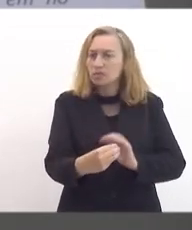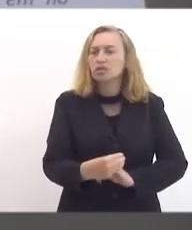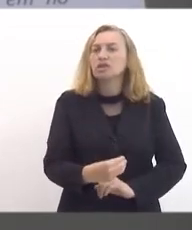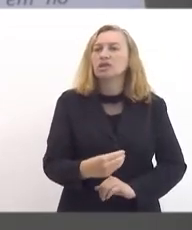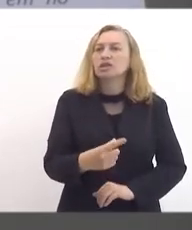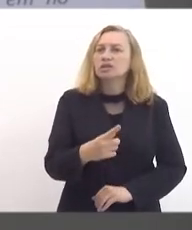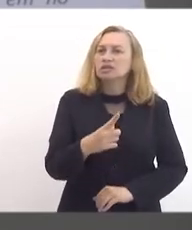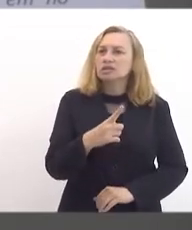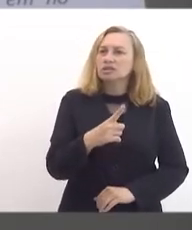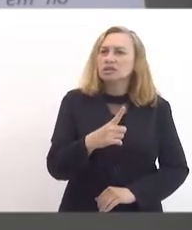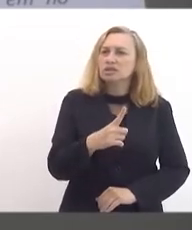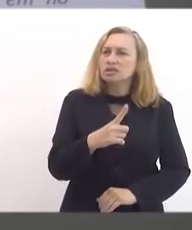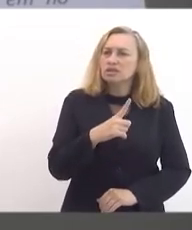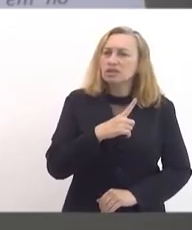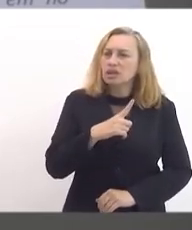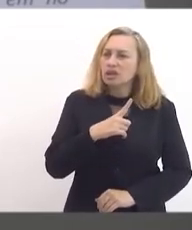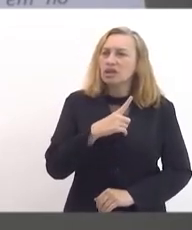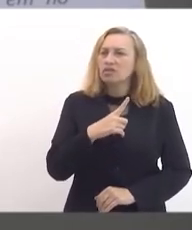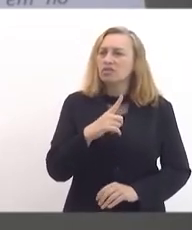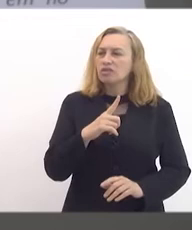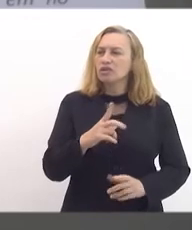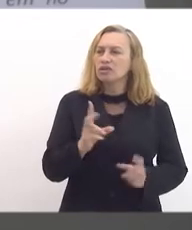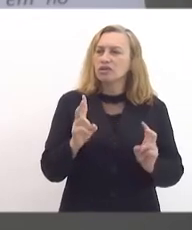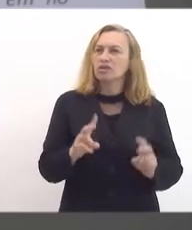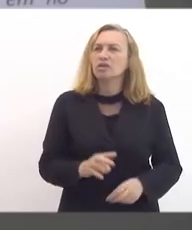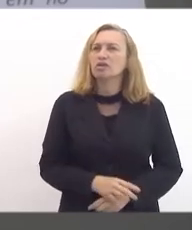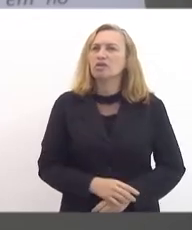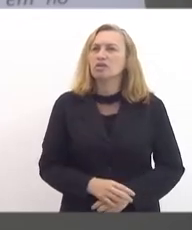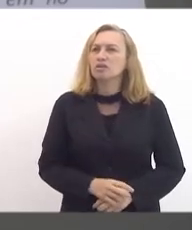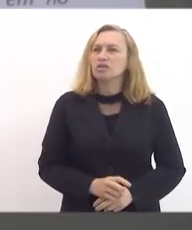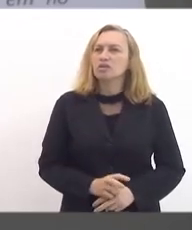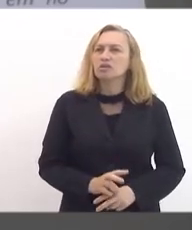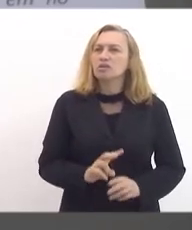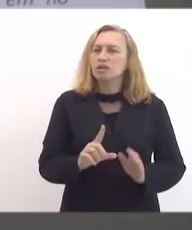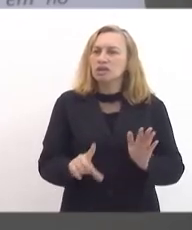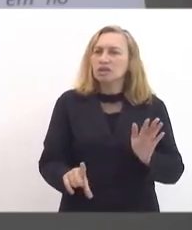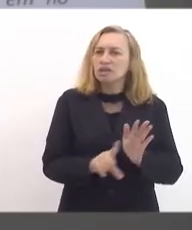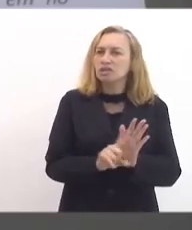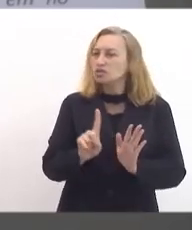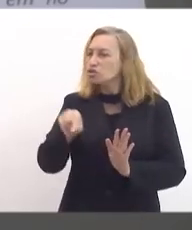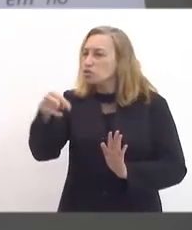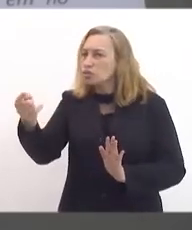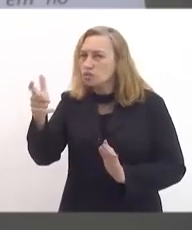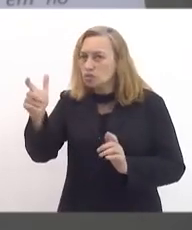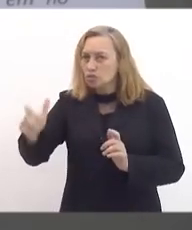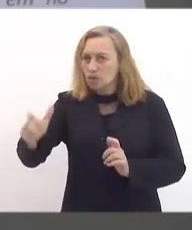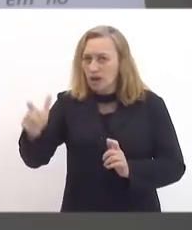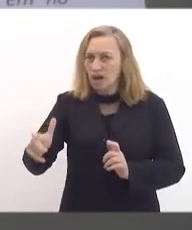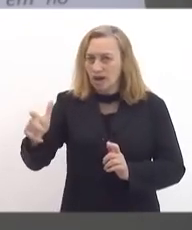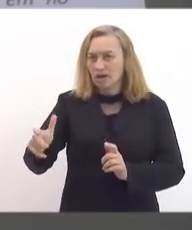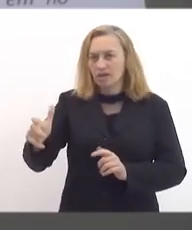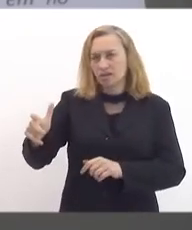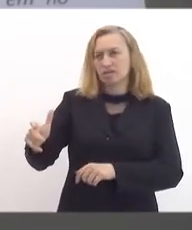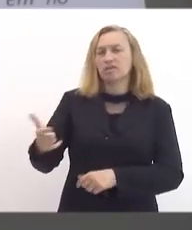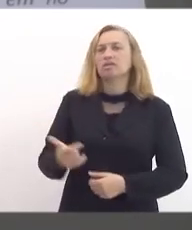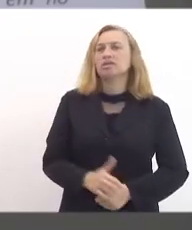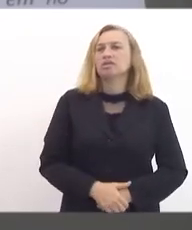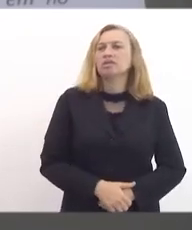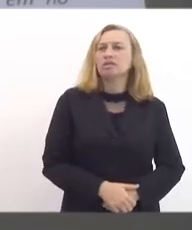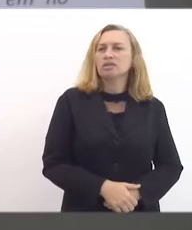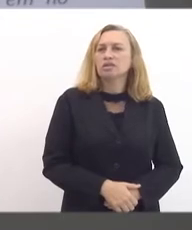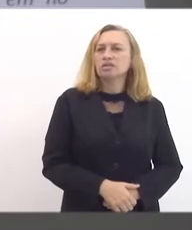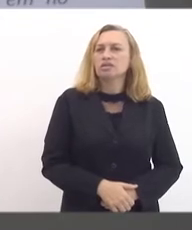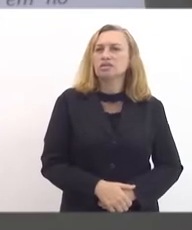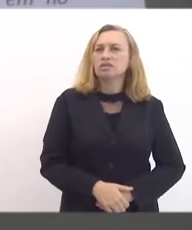hoje uma menção uma disposição de uma legislação de outra unidade federada isso de Percy